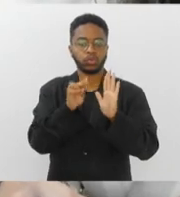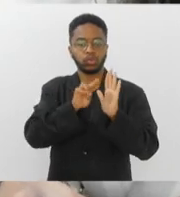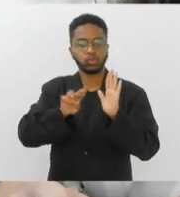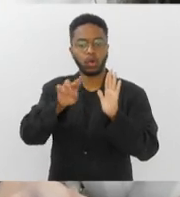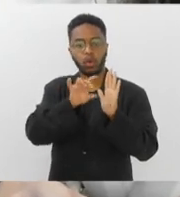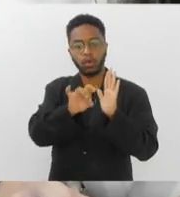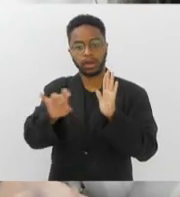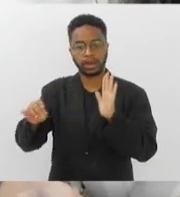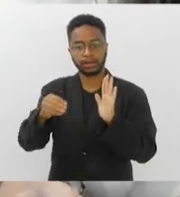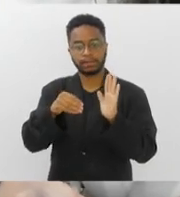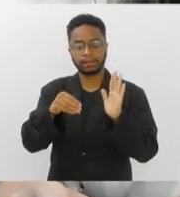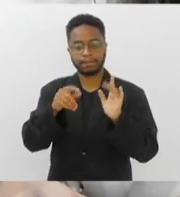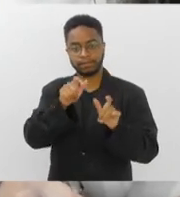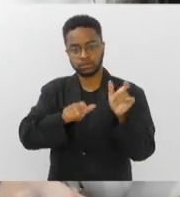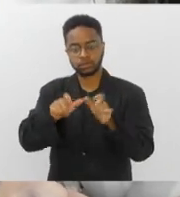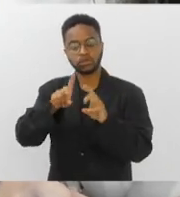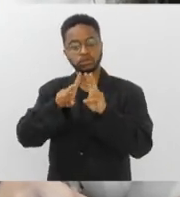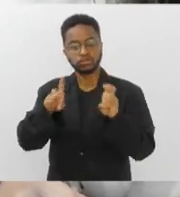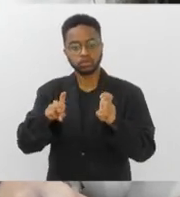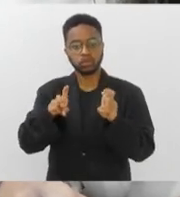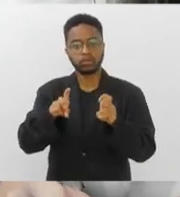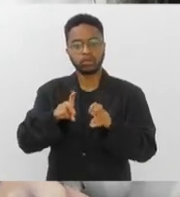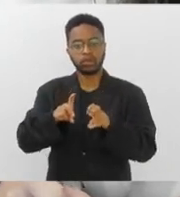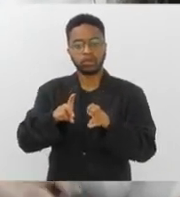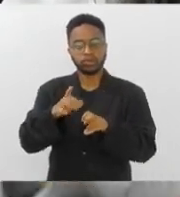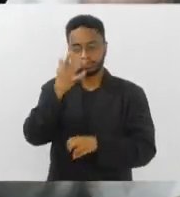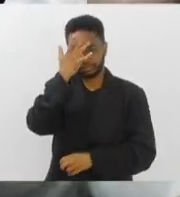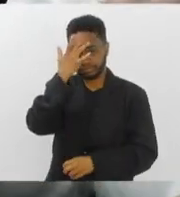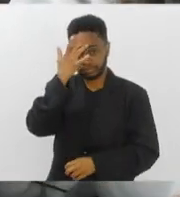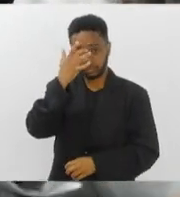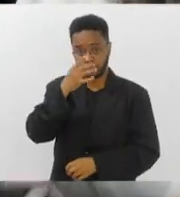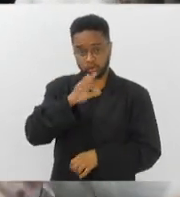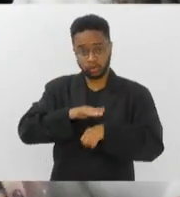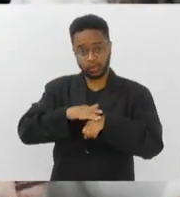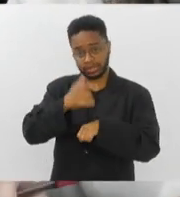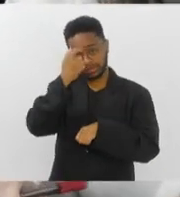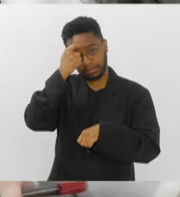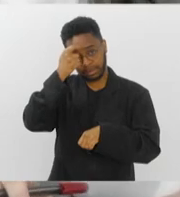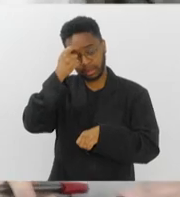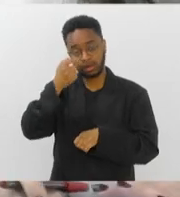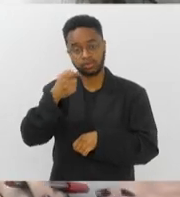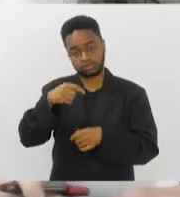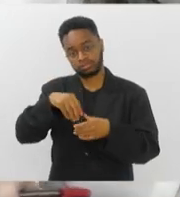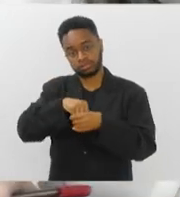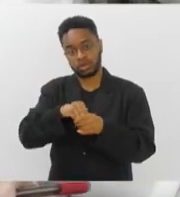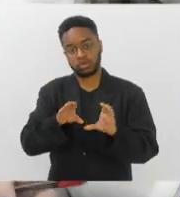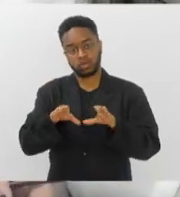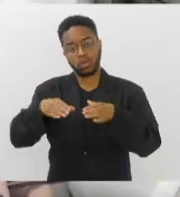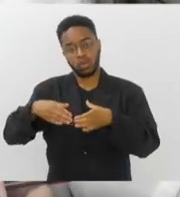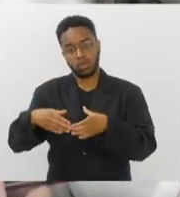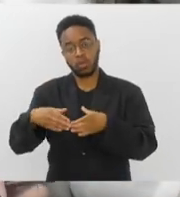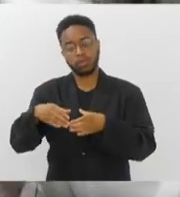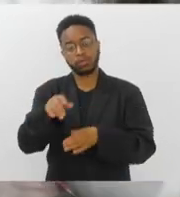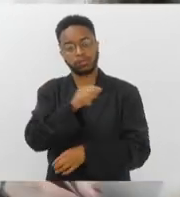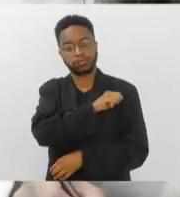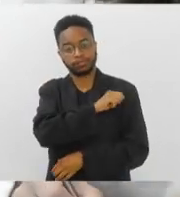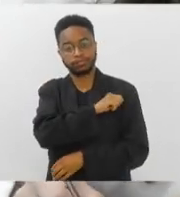a incidência de doenças mentais no corpo docente. Então, entendo que já temos lei sobre isso e eu